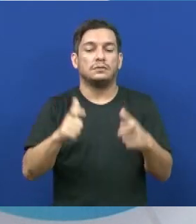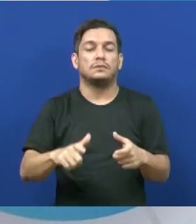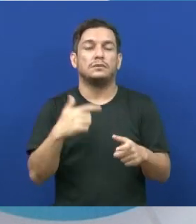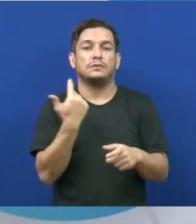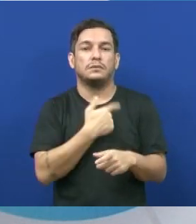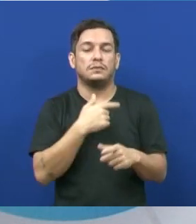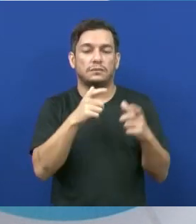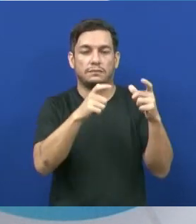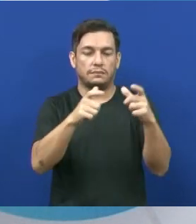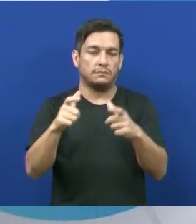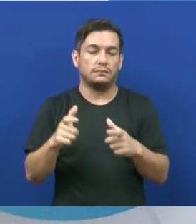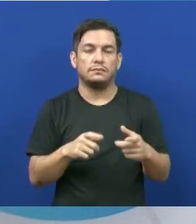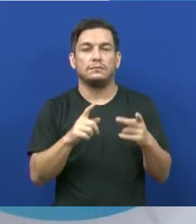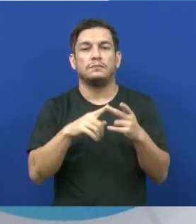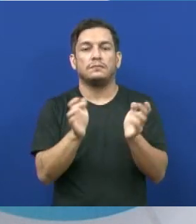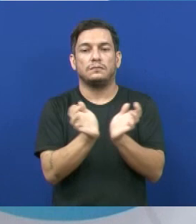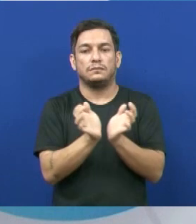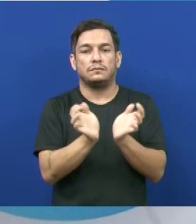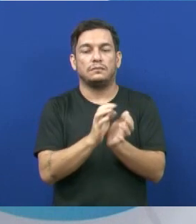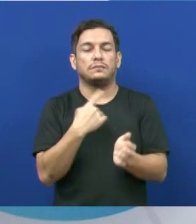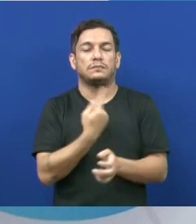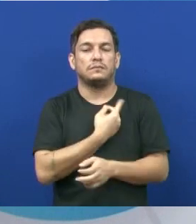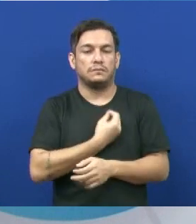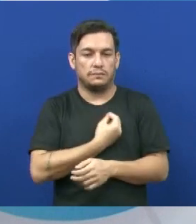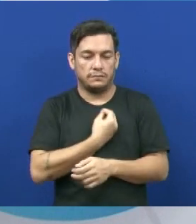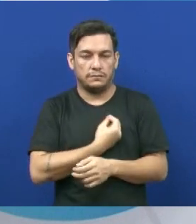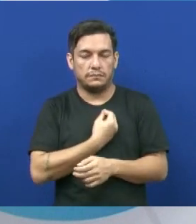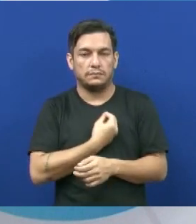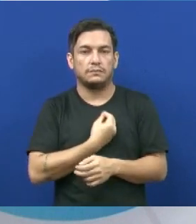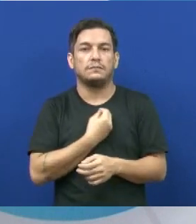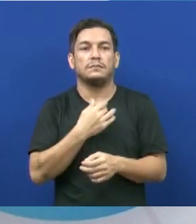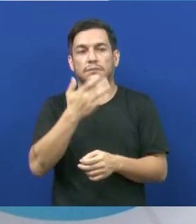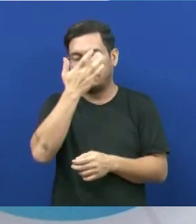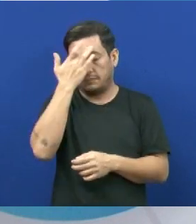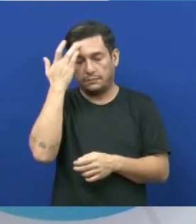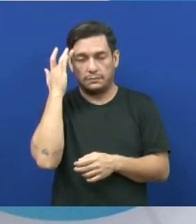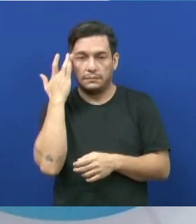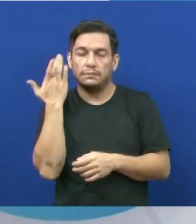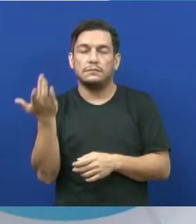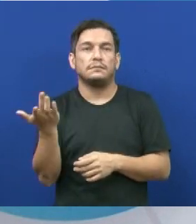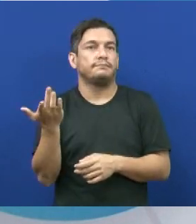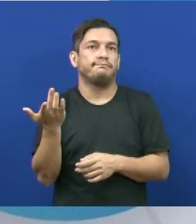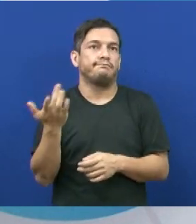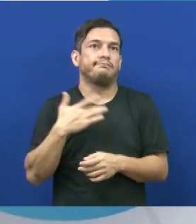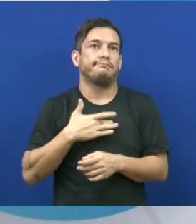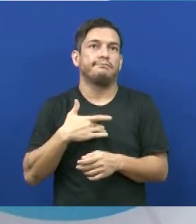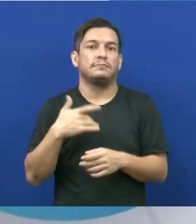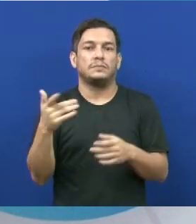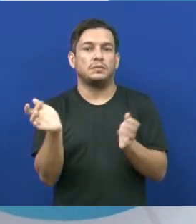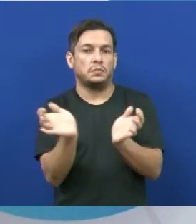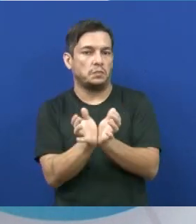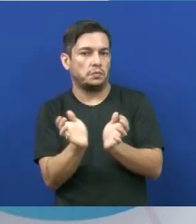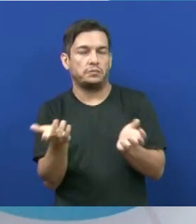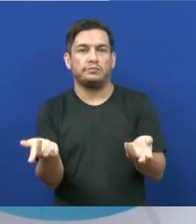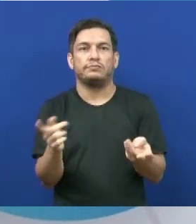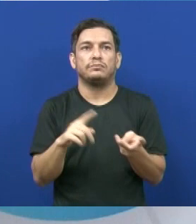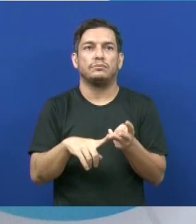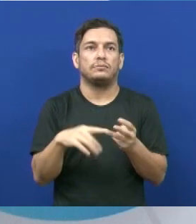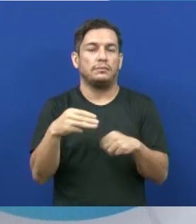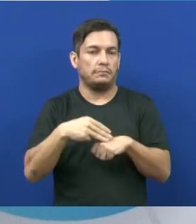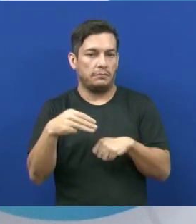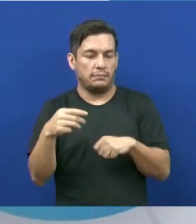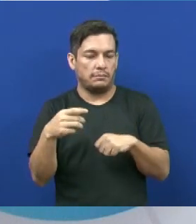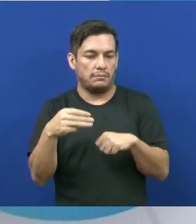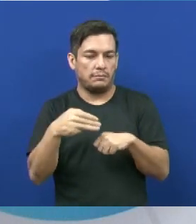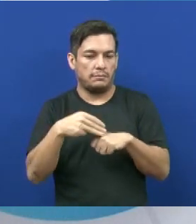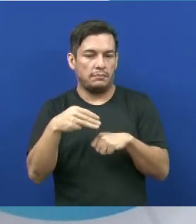nós nos localizamos do grupo que nós pertencermos a sensação de pessoas é de uma certa classe são